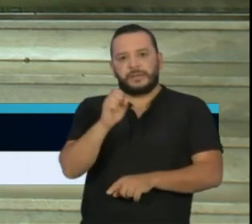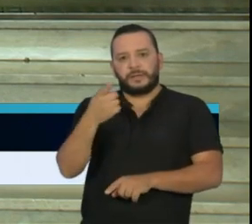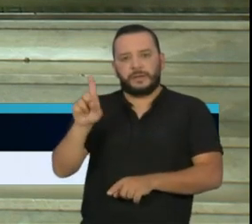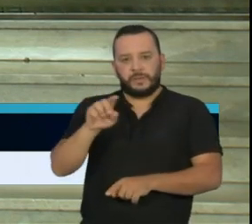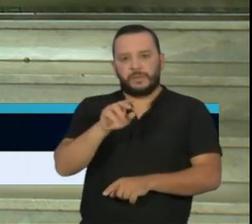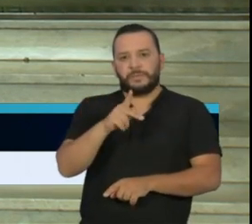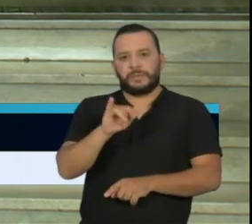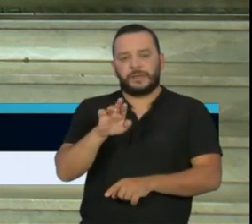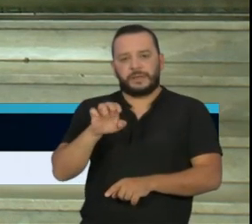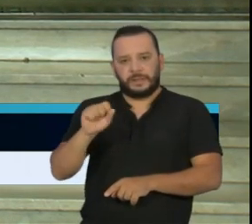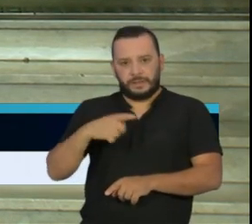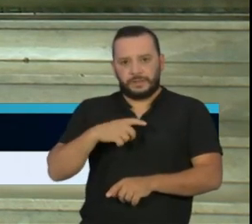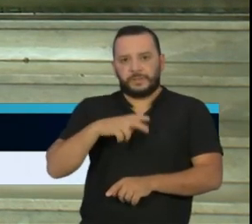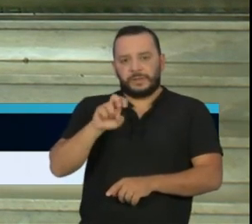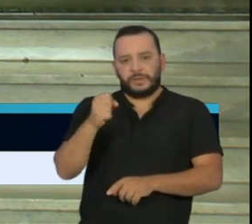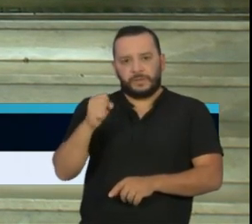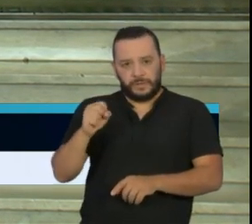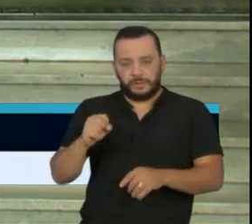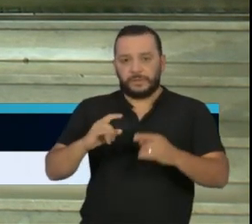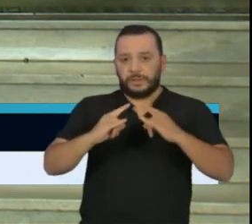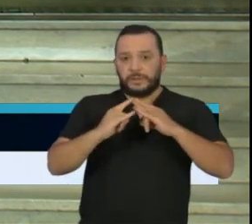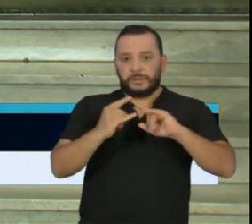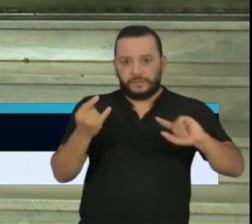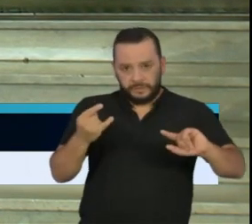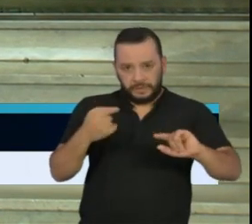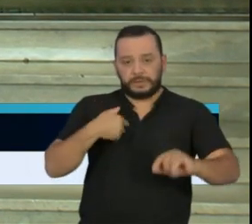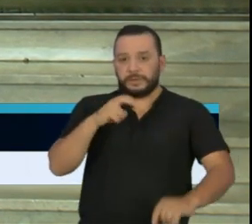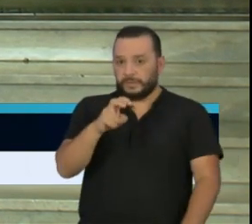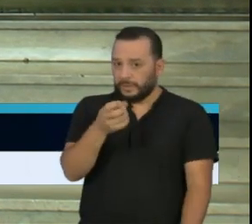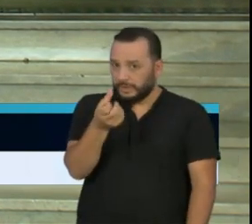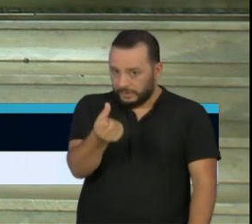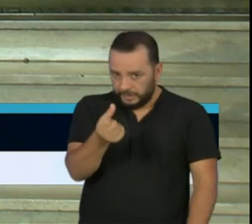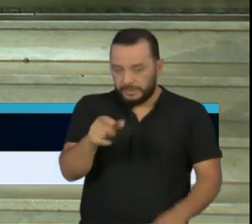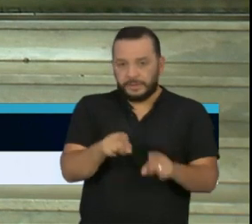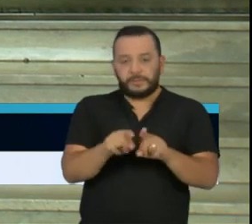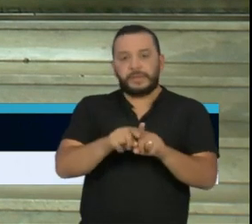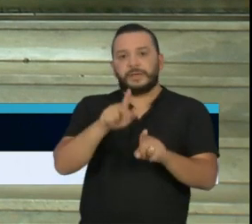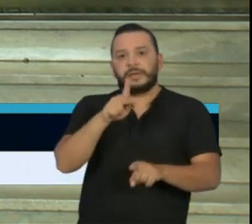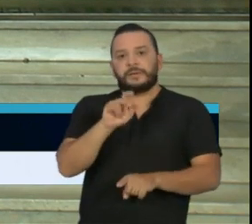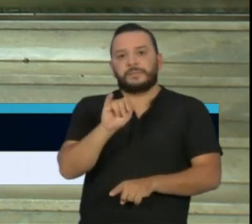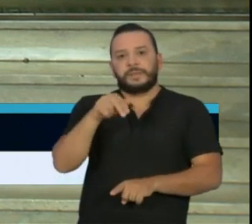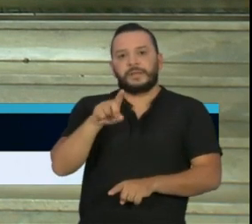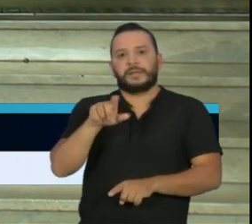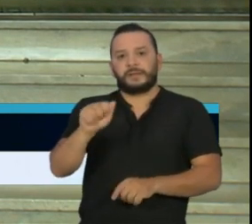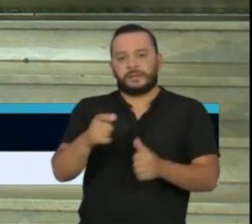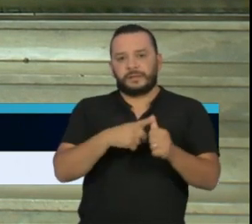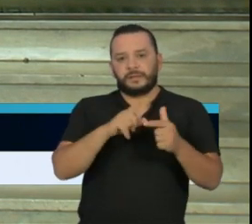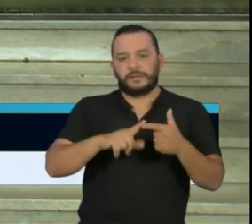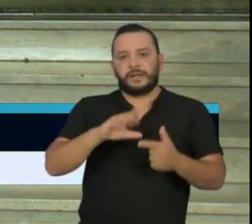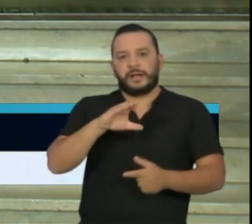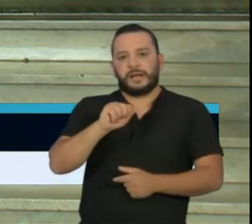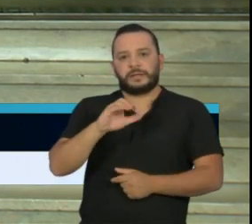58%, São Vicente, 56%, assim como Pindamonhangaba e Caçapava,